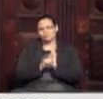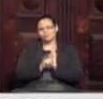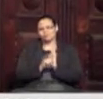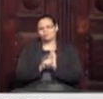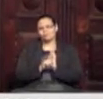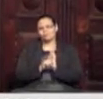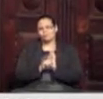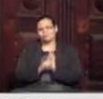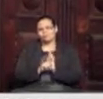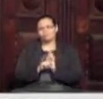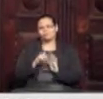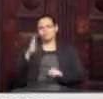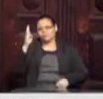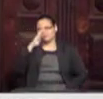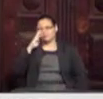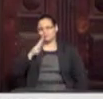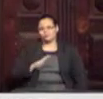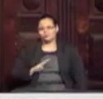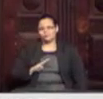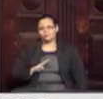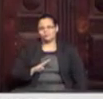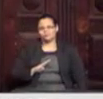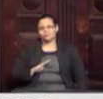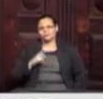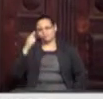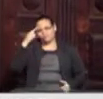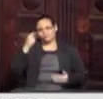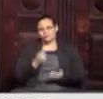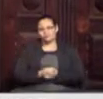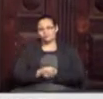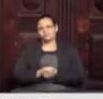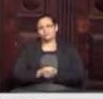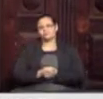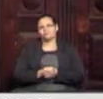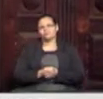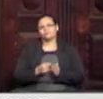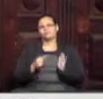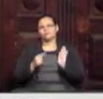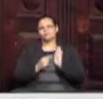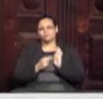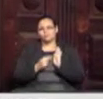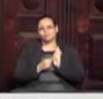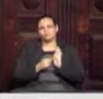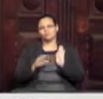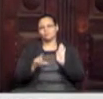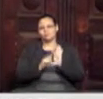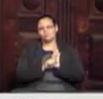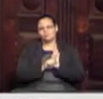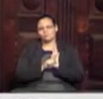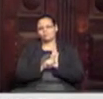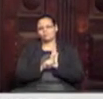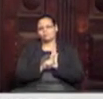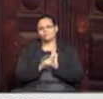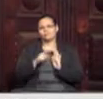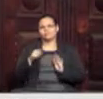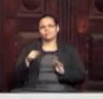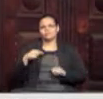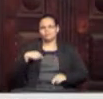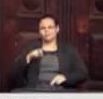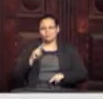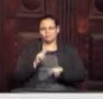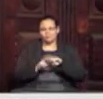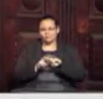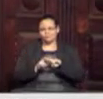decisão os dispositivos do código penal que criminalizam